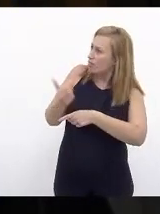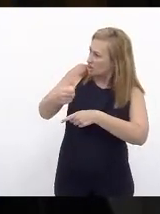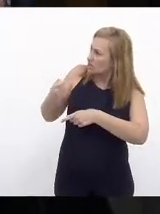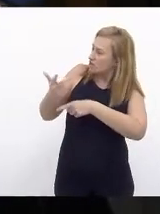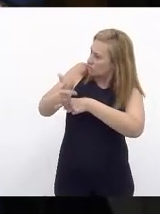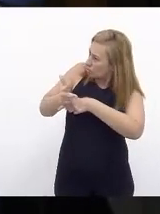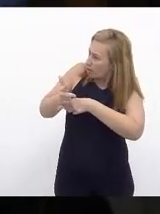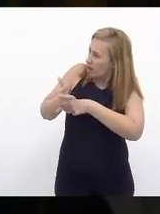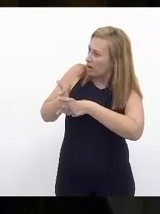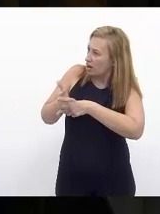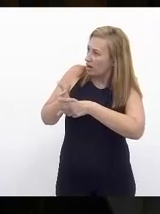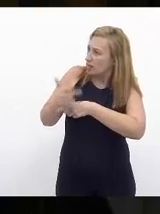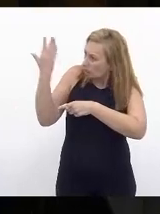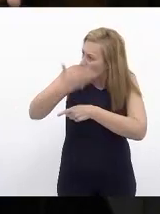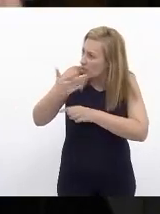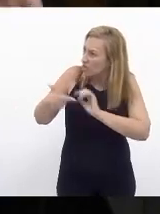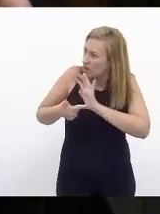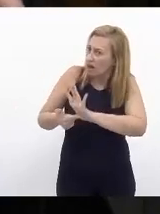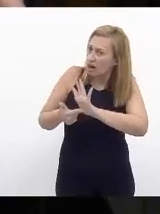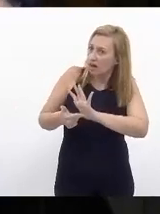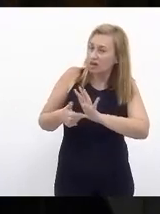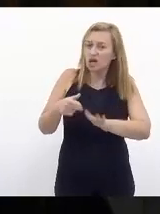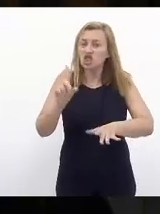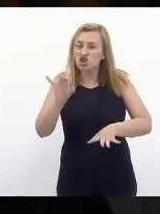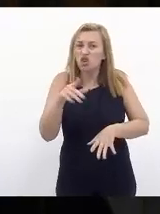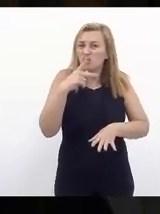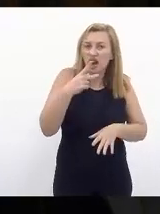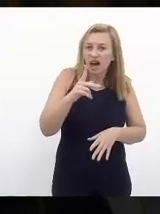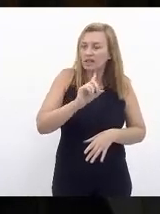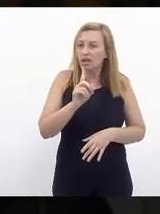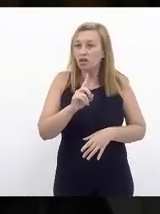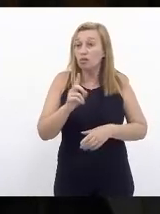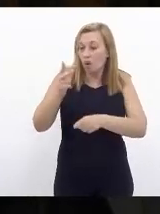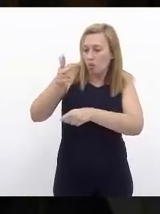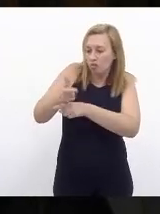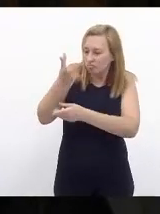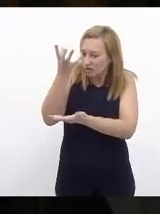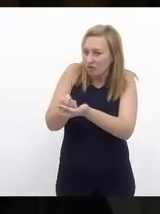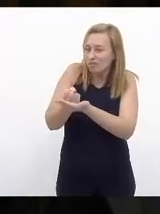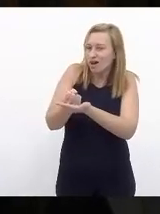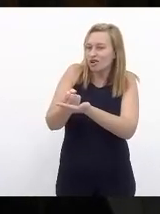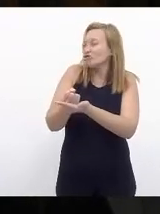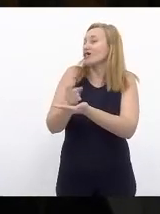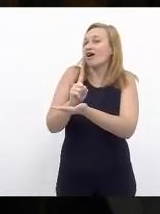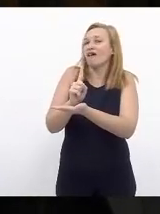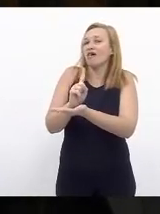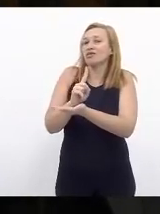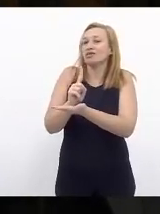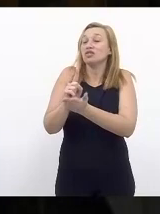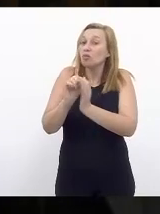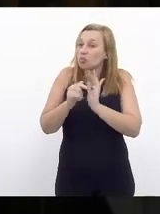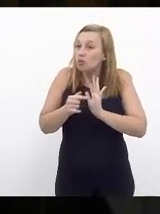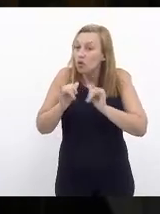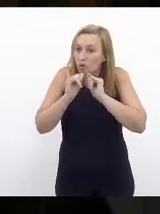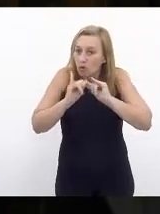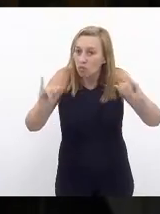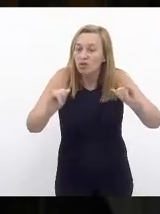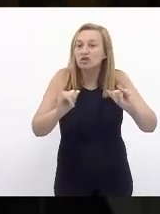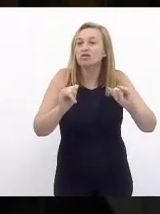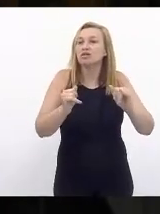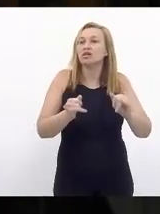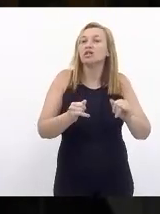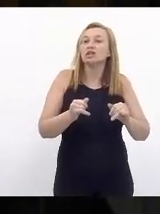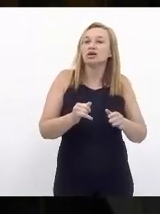eu tenho que filmar. Porque palavras o vento levam, mas o registro das imagens não. E publiquei em minhas redes sociais e vou